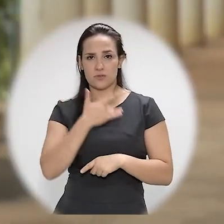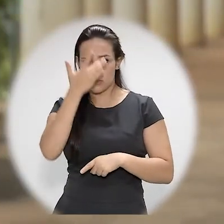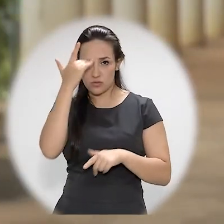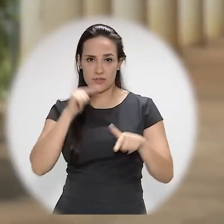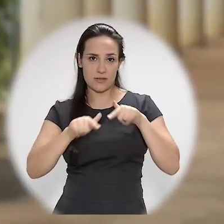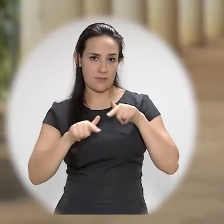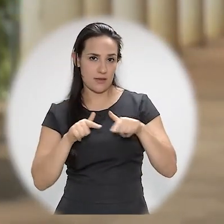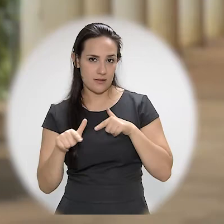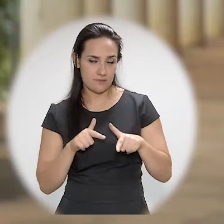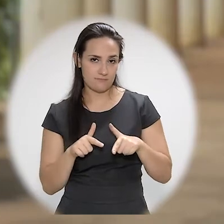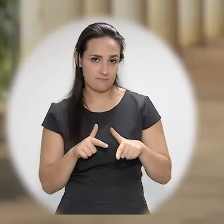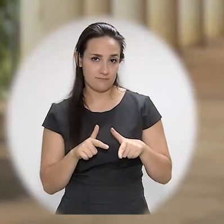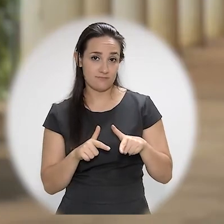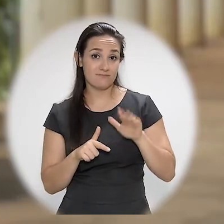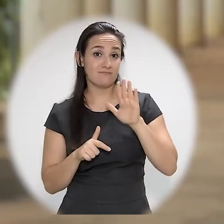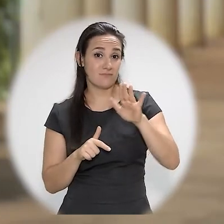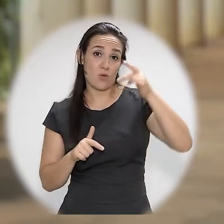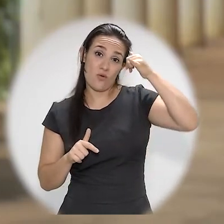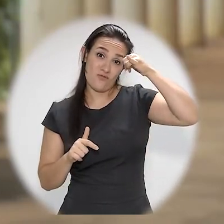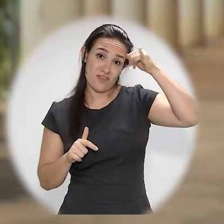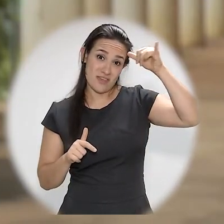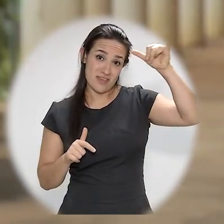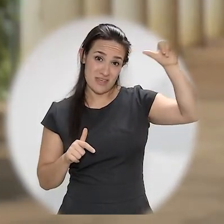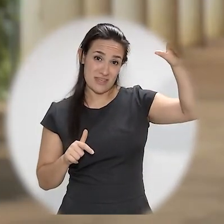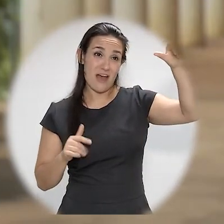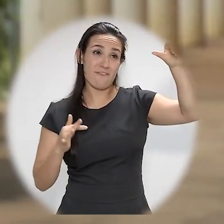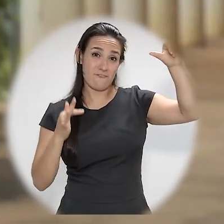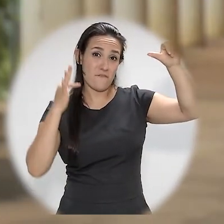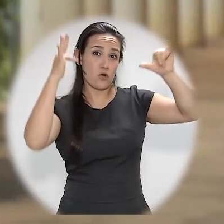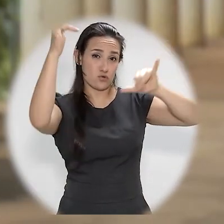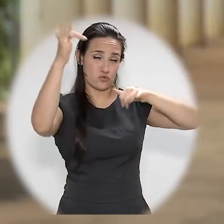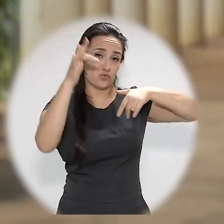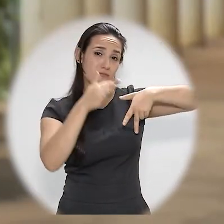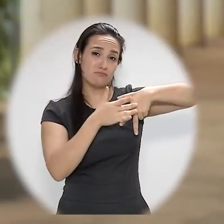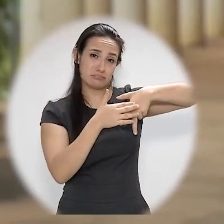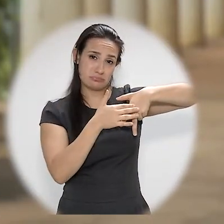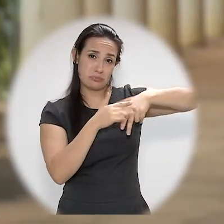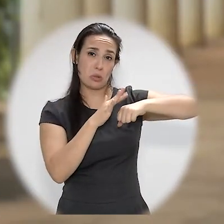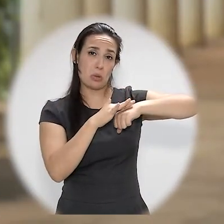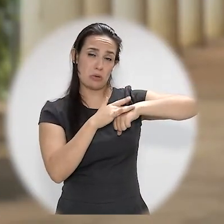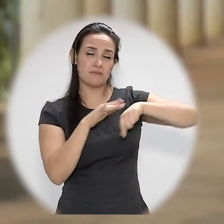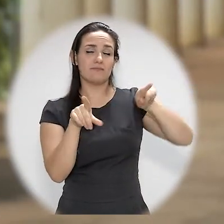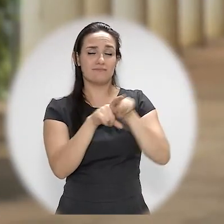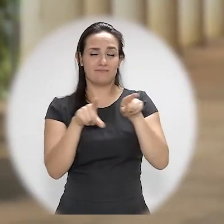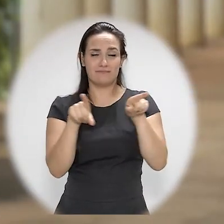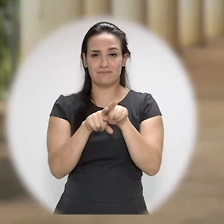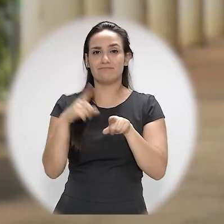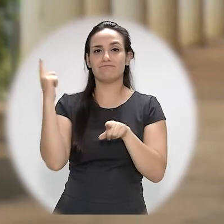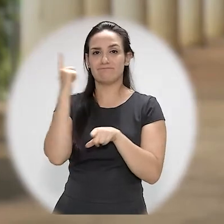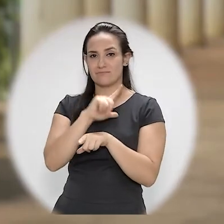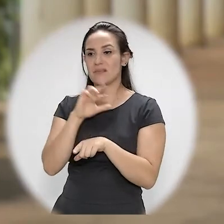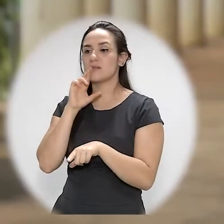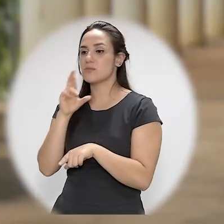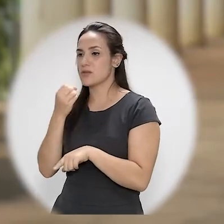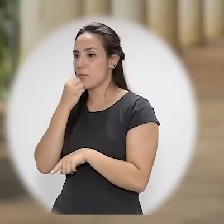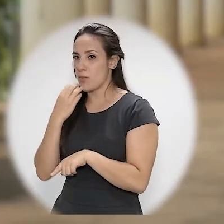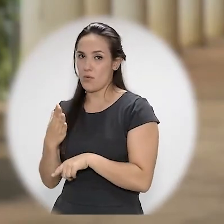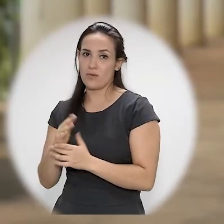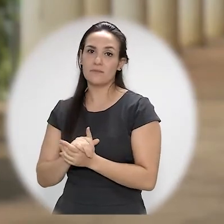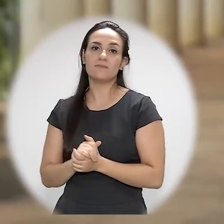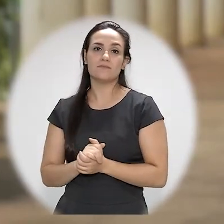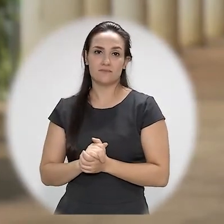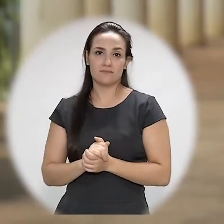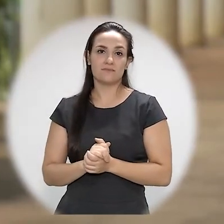essenciais hoje em dia justamente para não só prevenir que haja prejuízo aí para a saúde dos trabalhadores no geral, mas também para